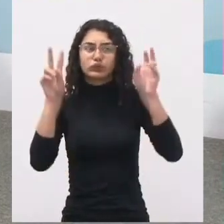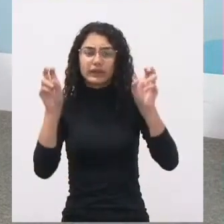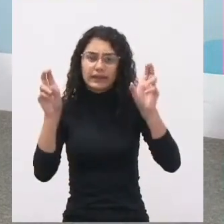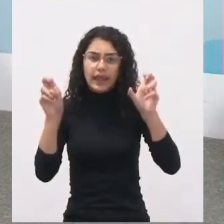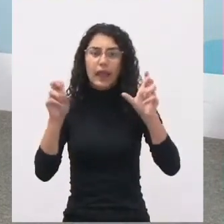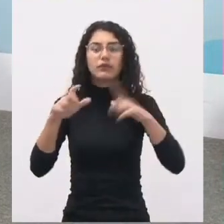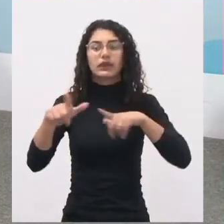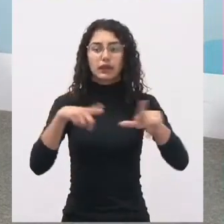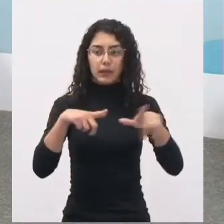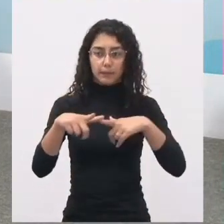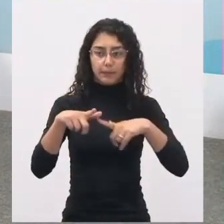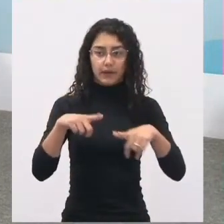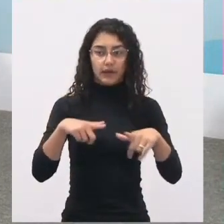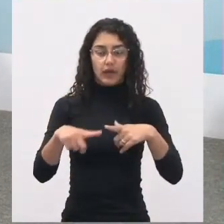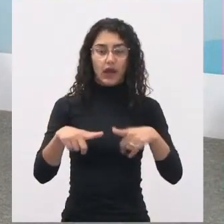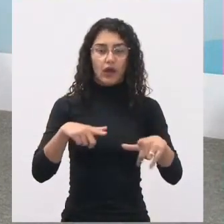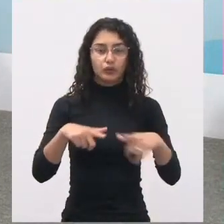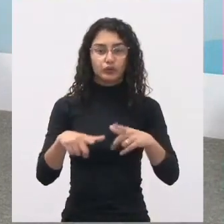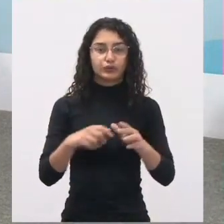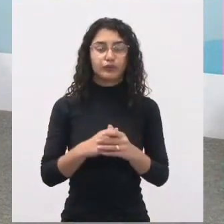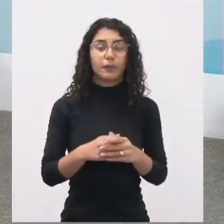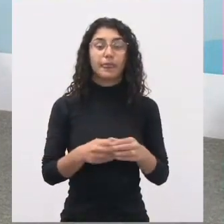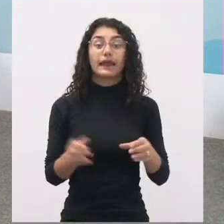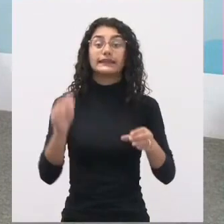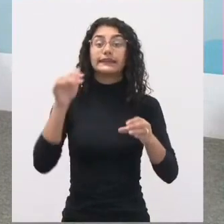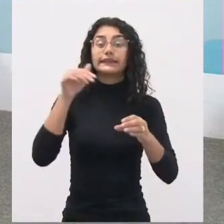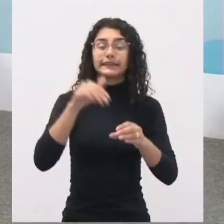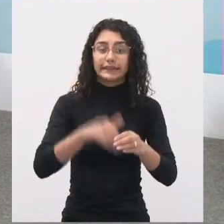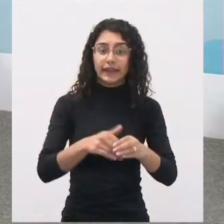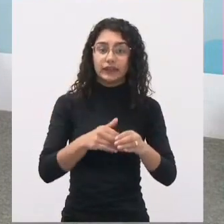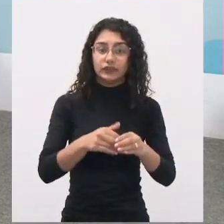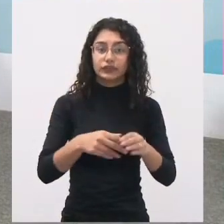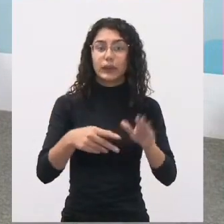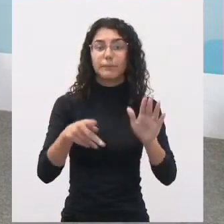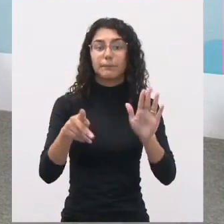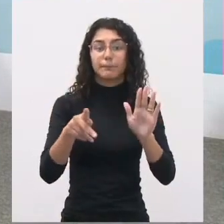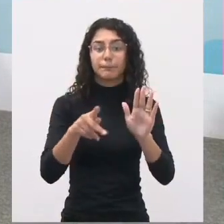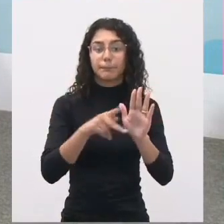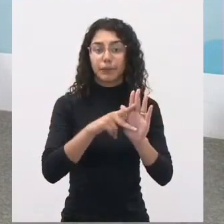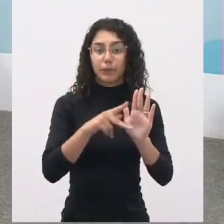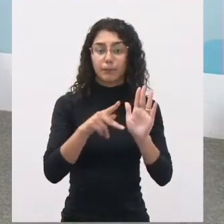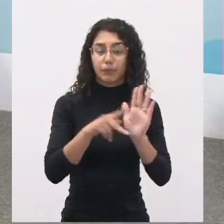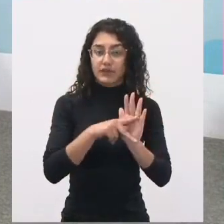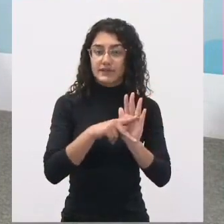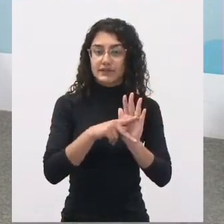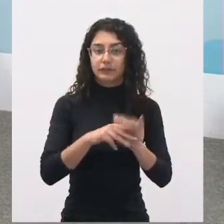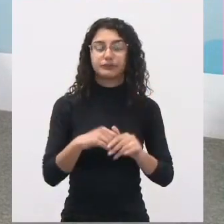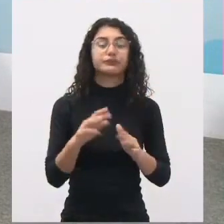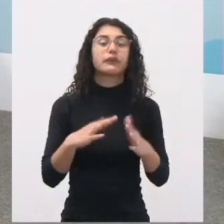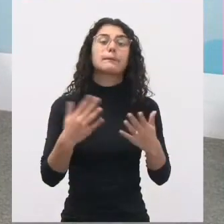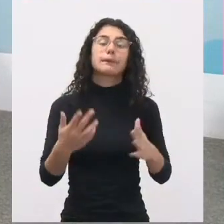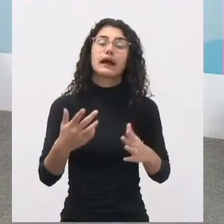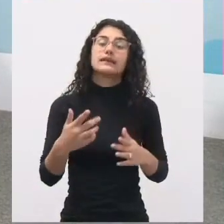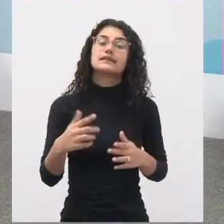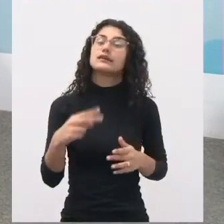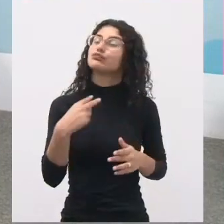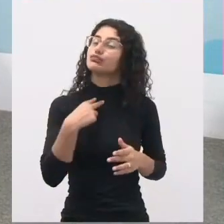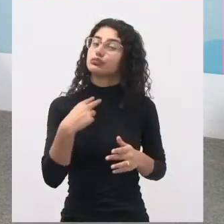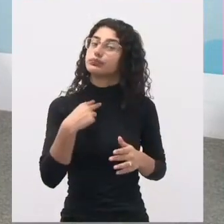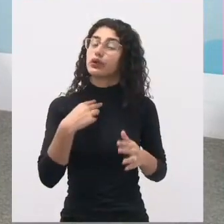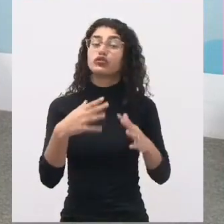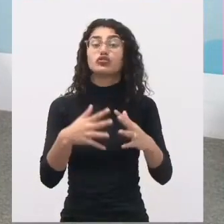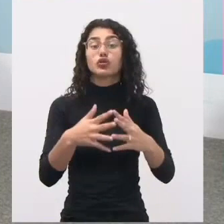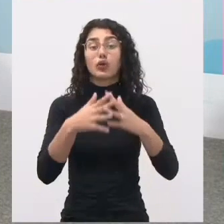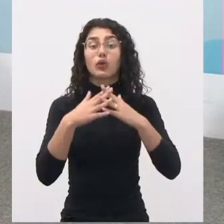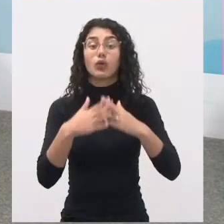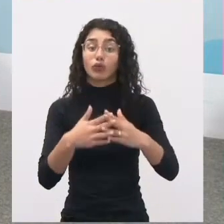serem trabalhados de forma transversal dentro da proposta de desenvolvimento das competências, mas a gente não pode confundir, tá?